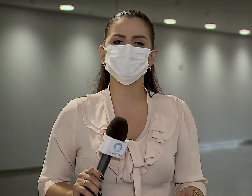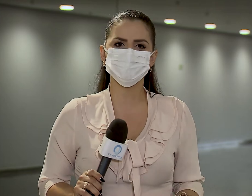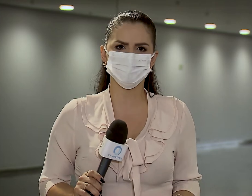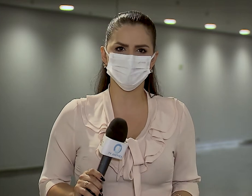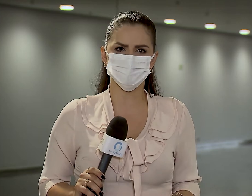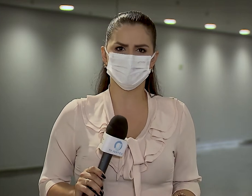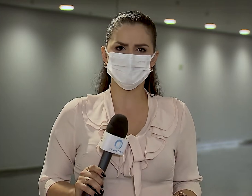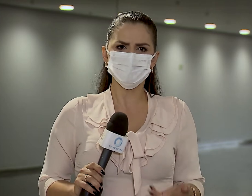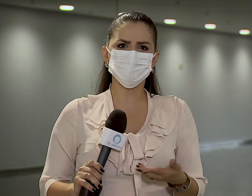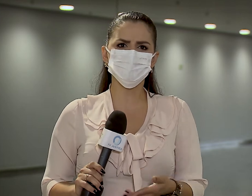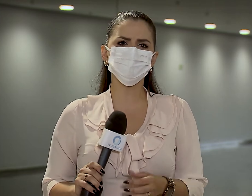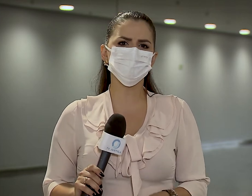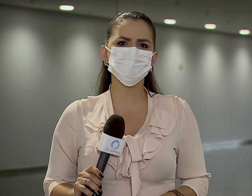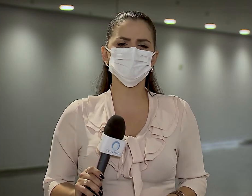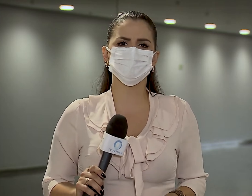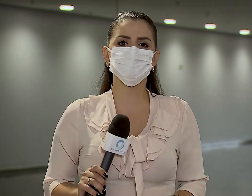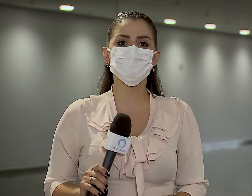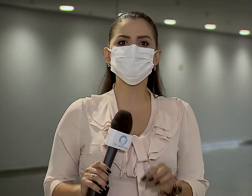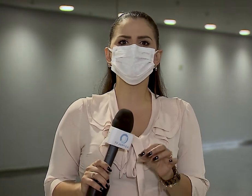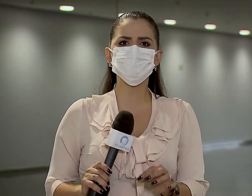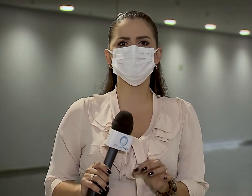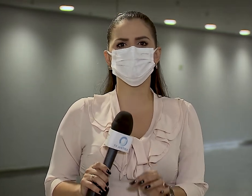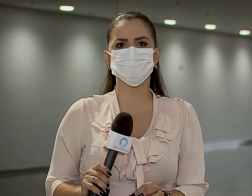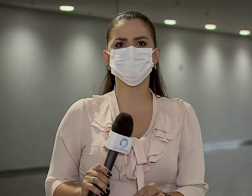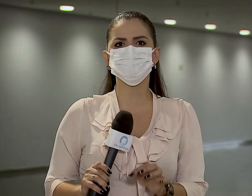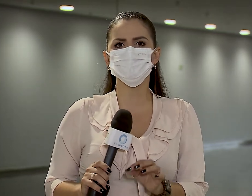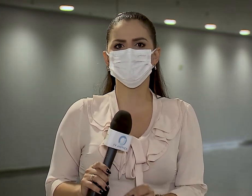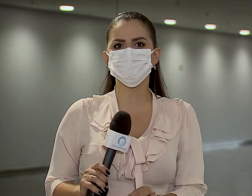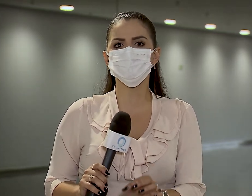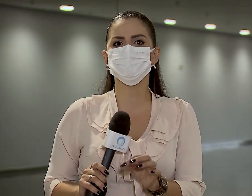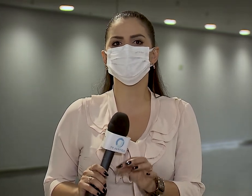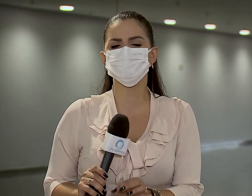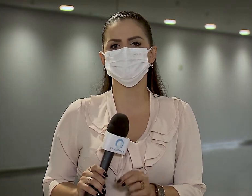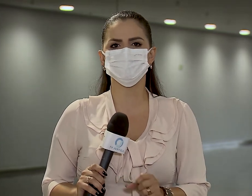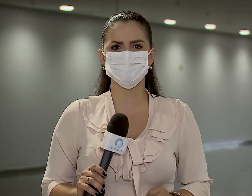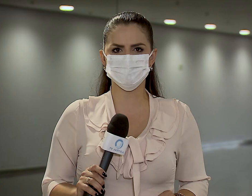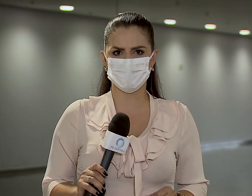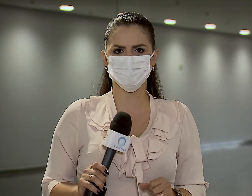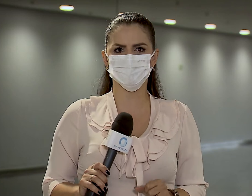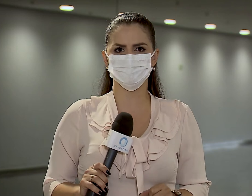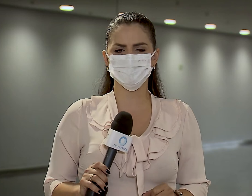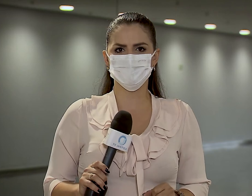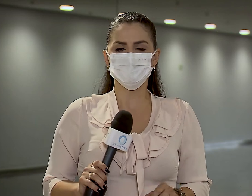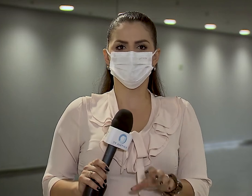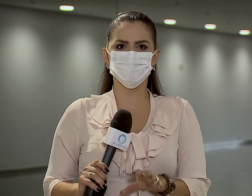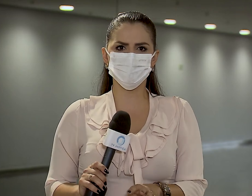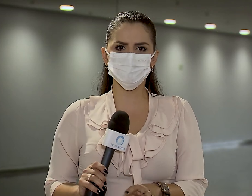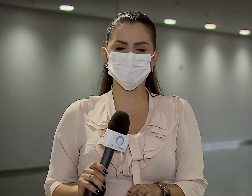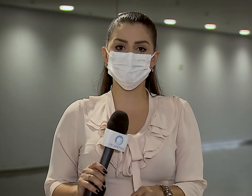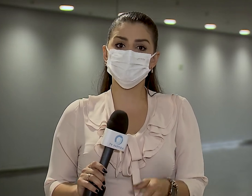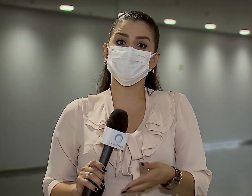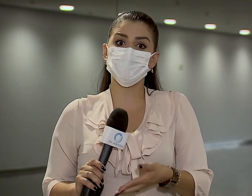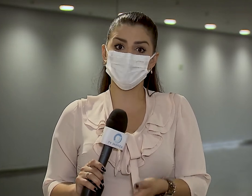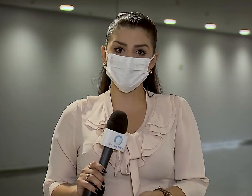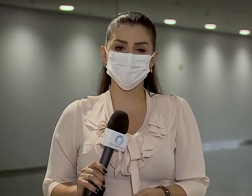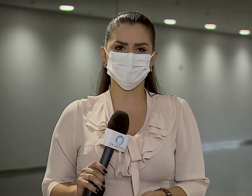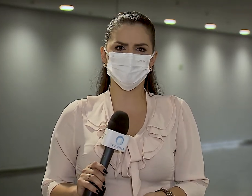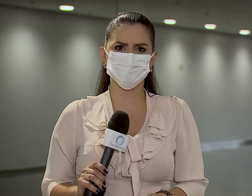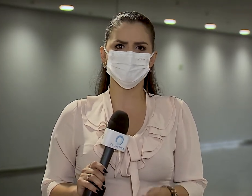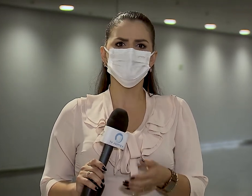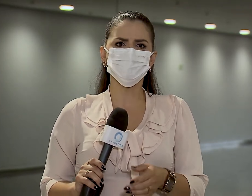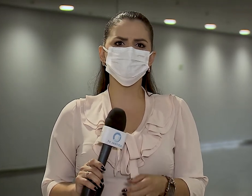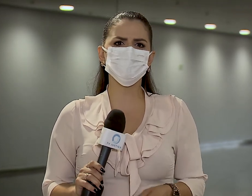hospital não é rei se importando tão somente a satisfação do direito de reparação da paciente do recurso especial